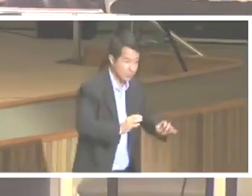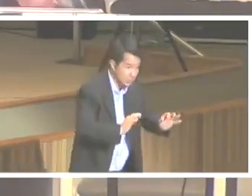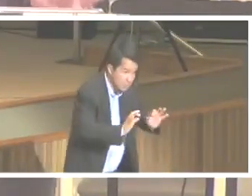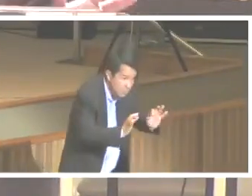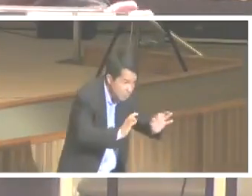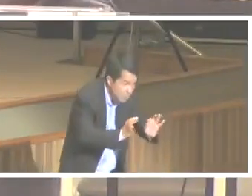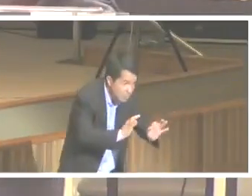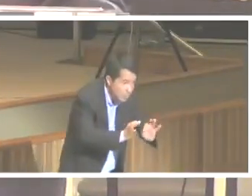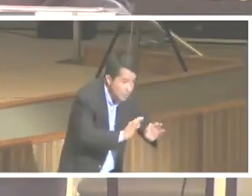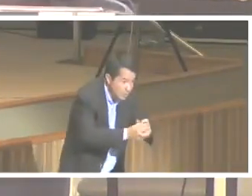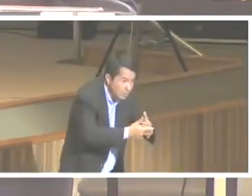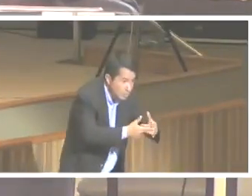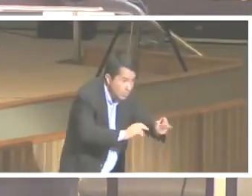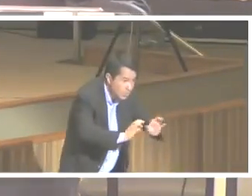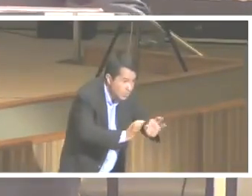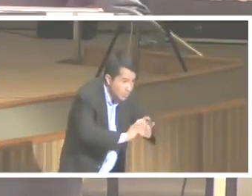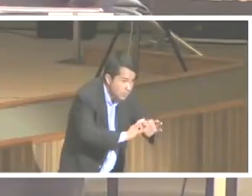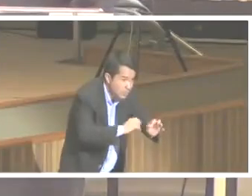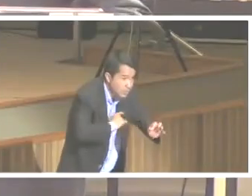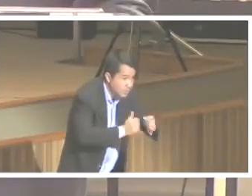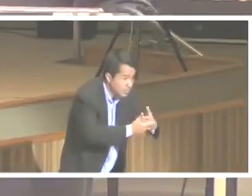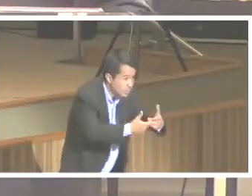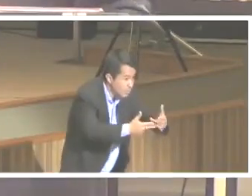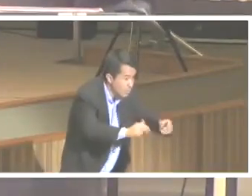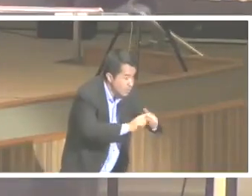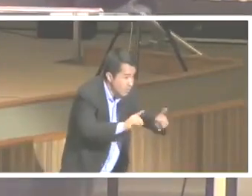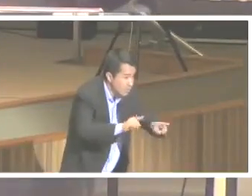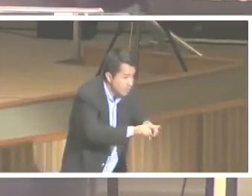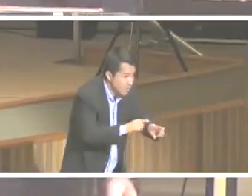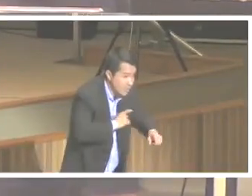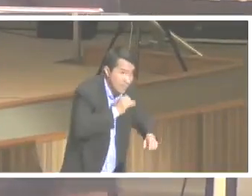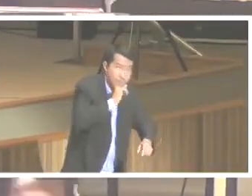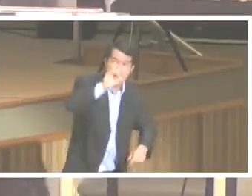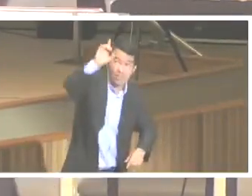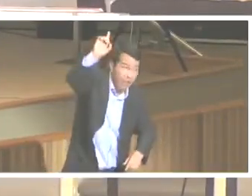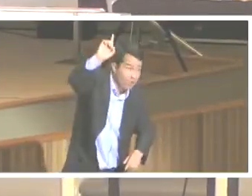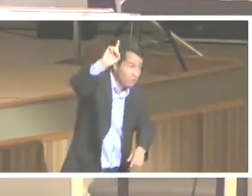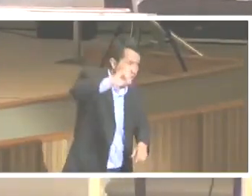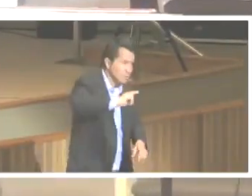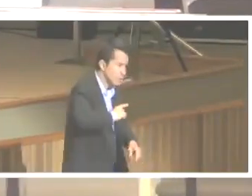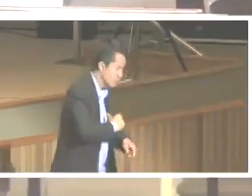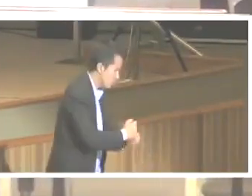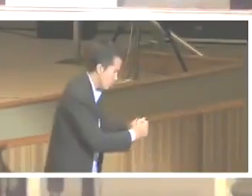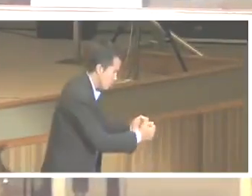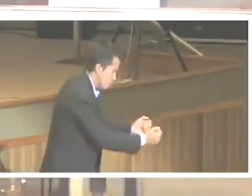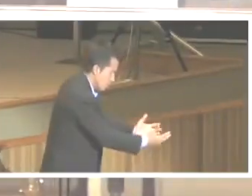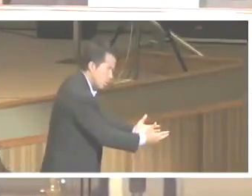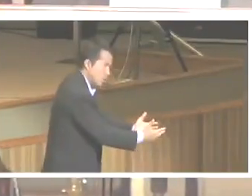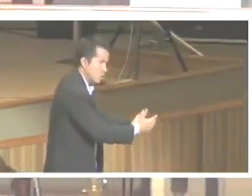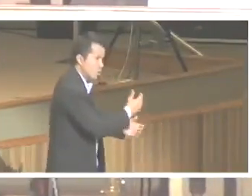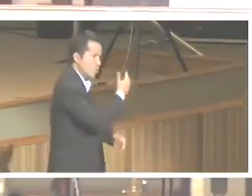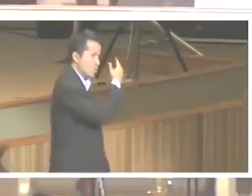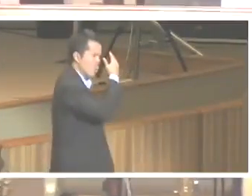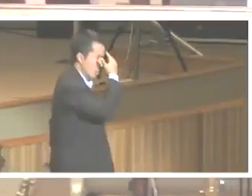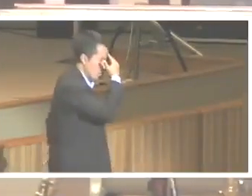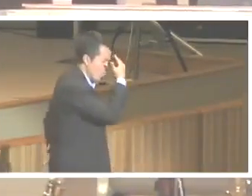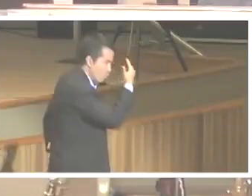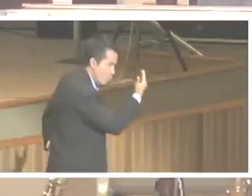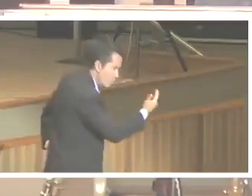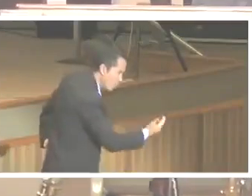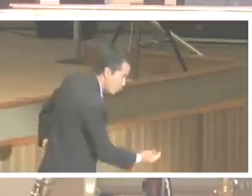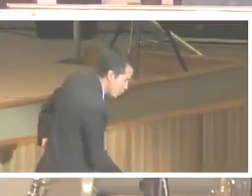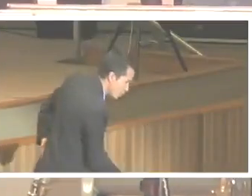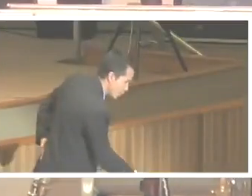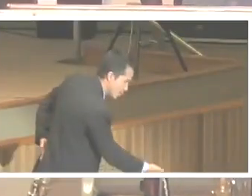para nestas coisas mas o senhor a honra diante dos magos do oriente e de repente eles